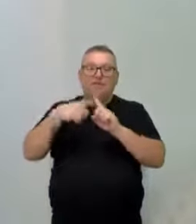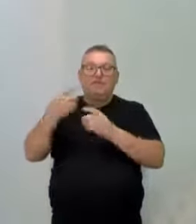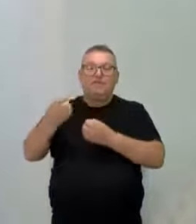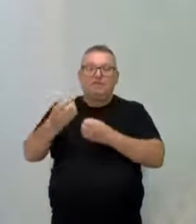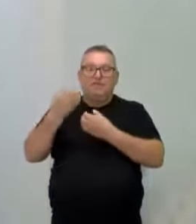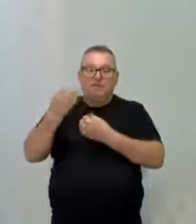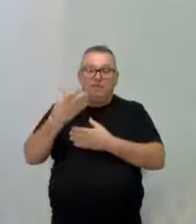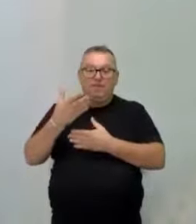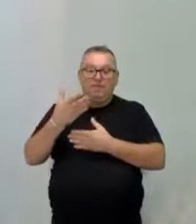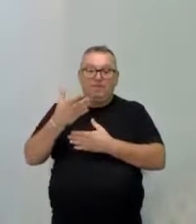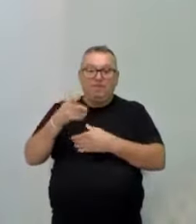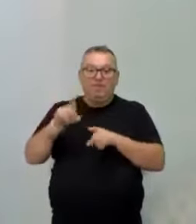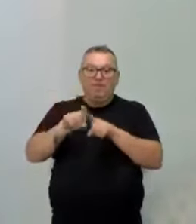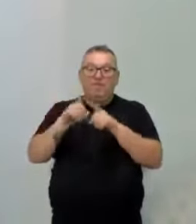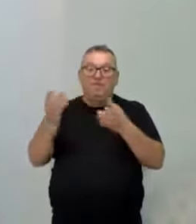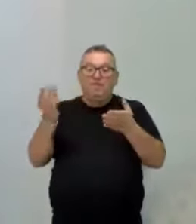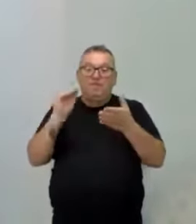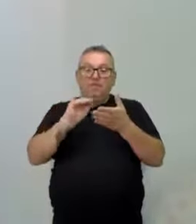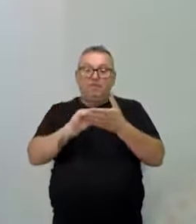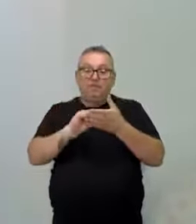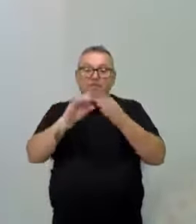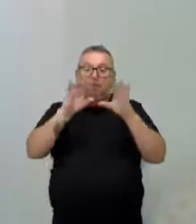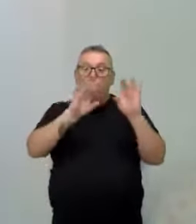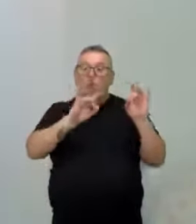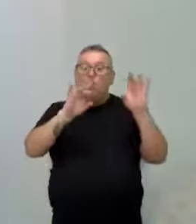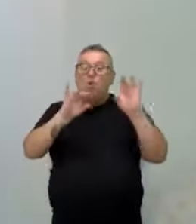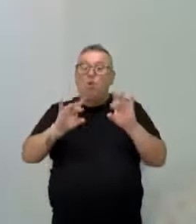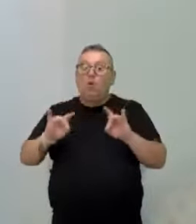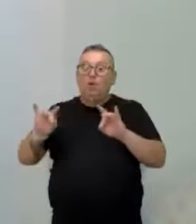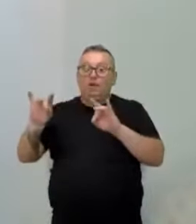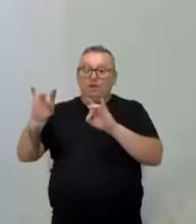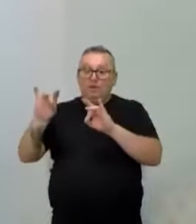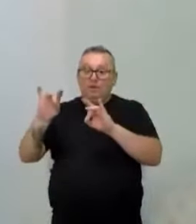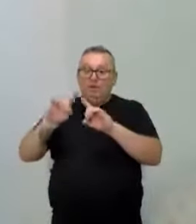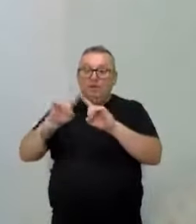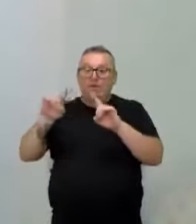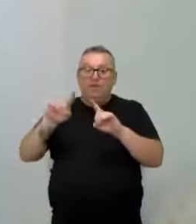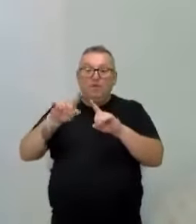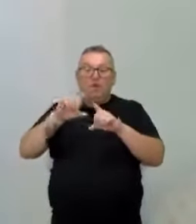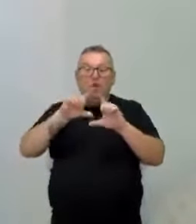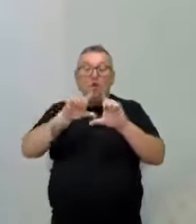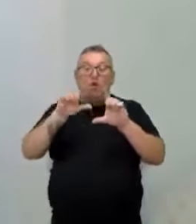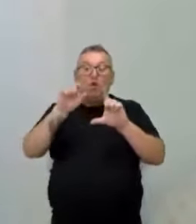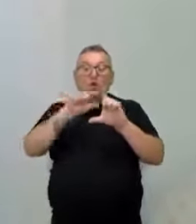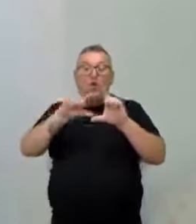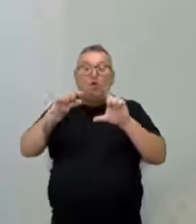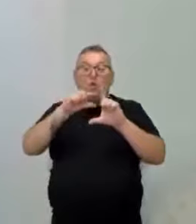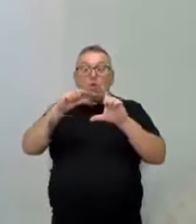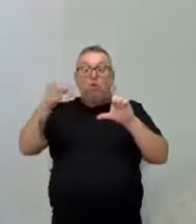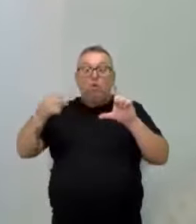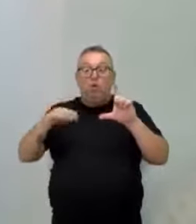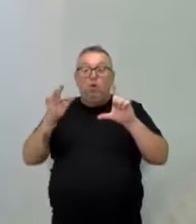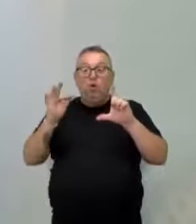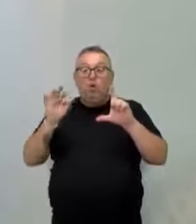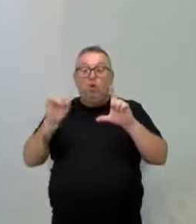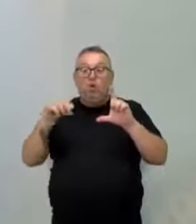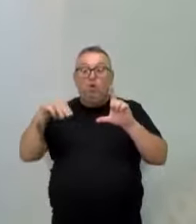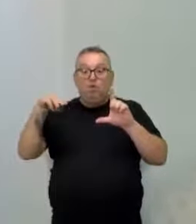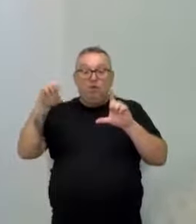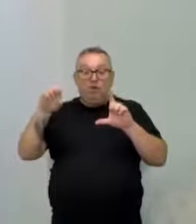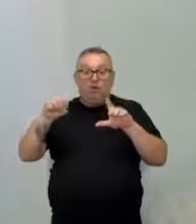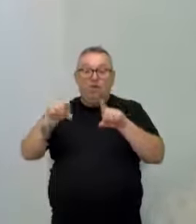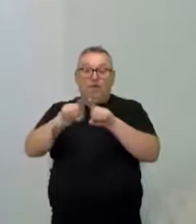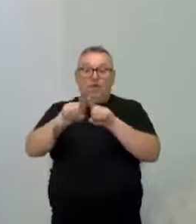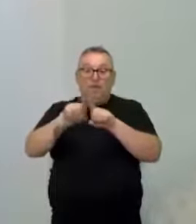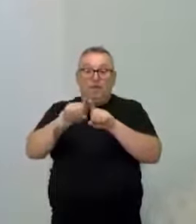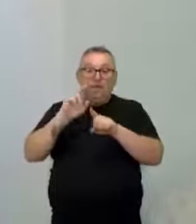gente deixou e vai colocar um link do Google Forms, que é rapidinho, gente. É entrar nesse link